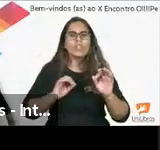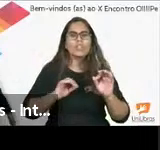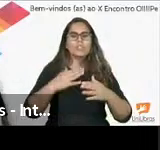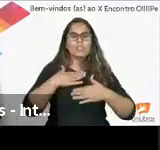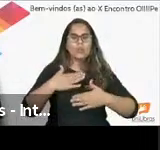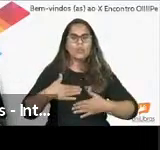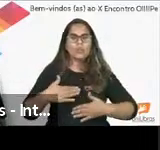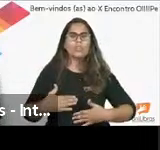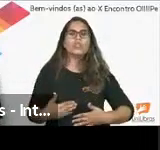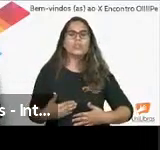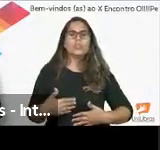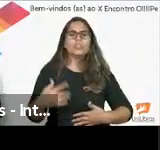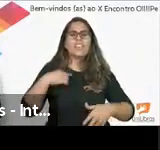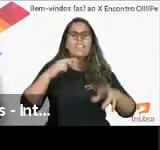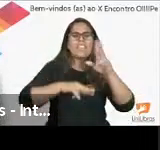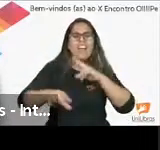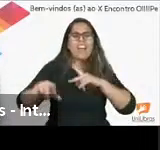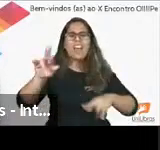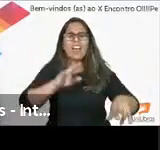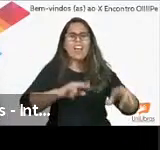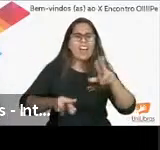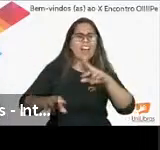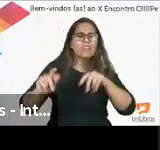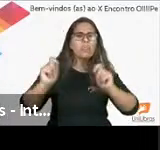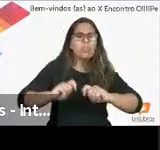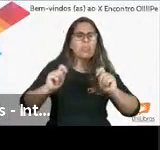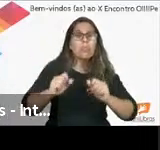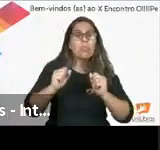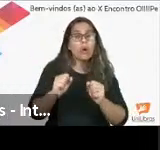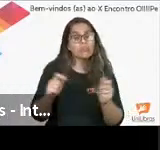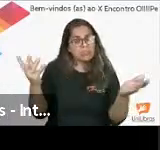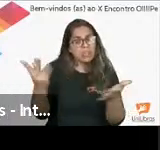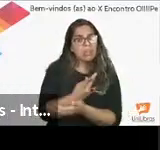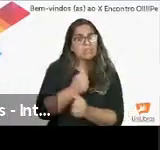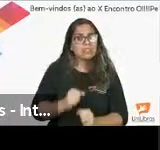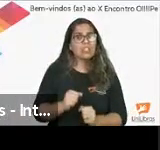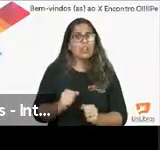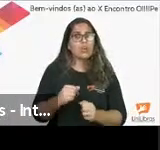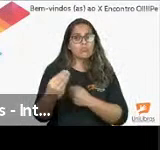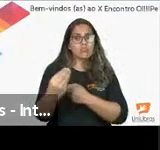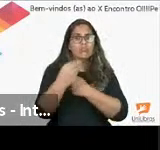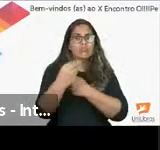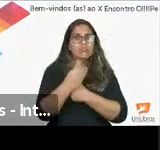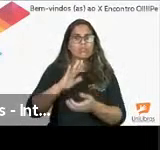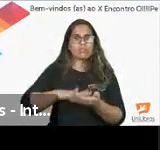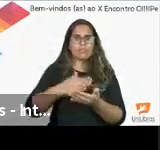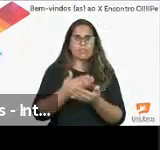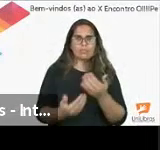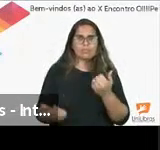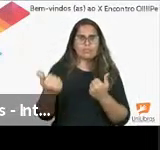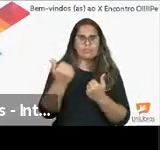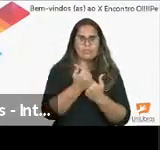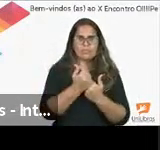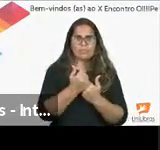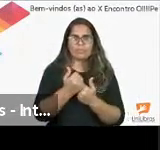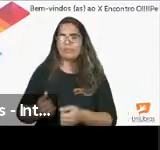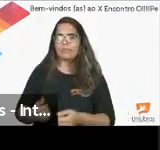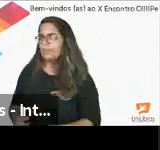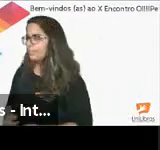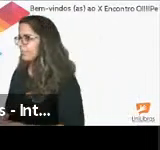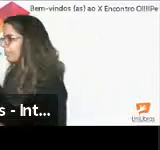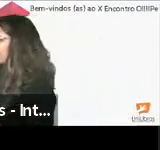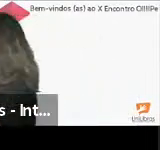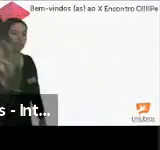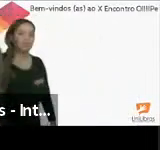que contém milhares de globulinas que podem funcionar como anticorpos. Né? Em